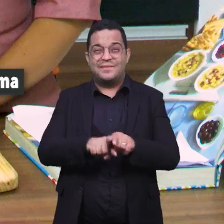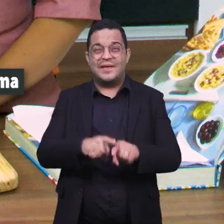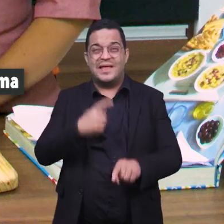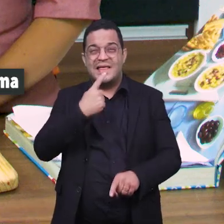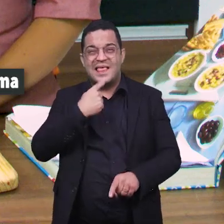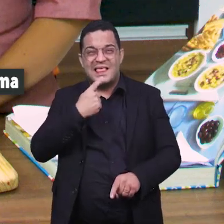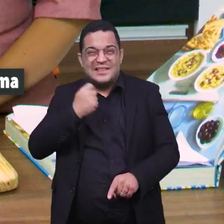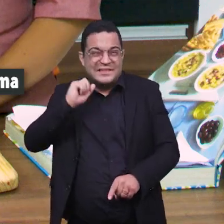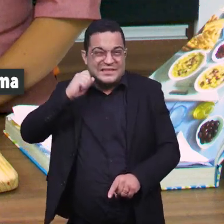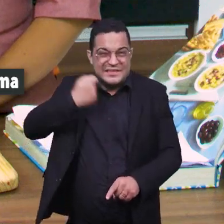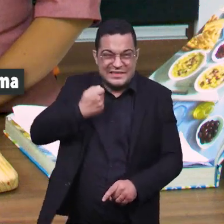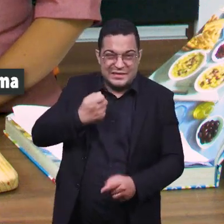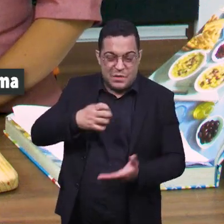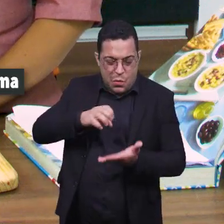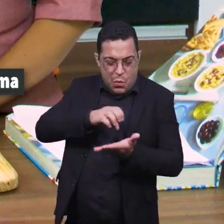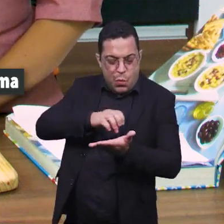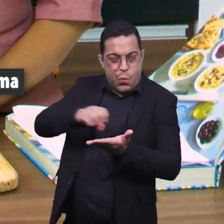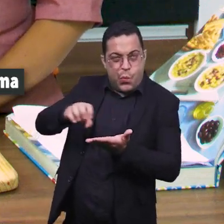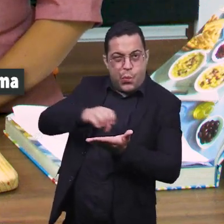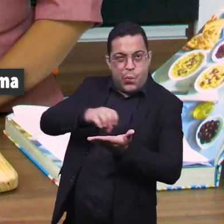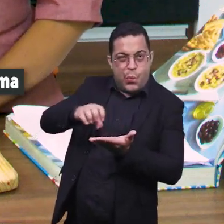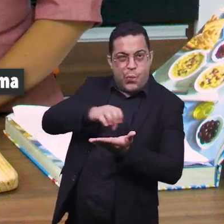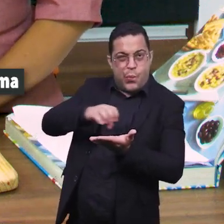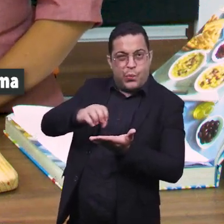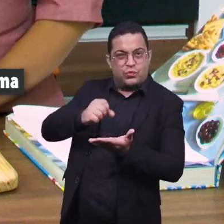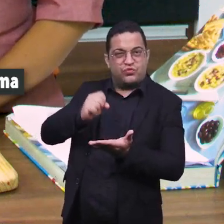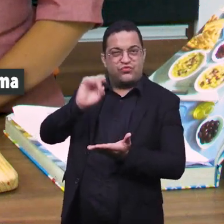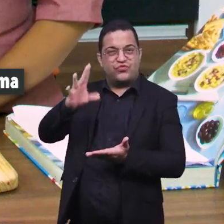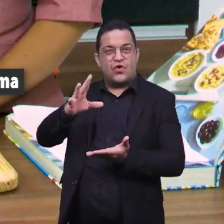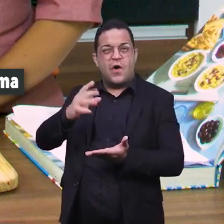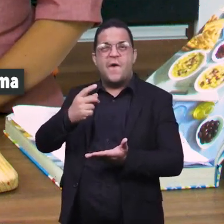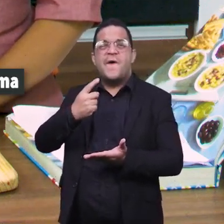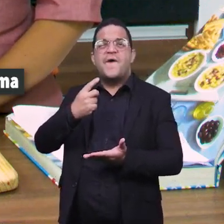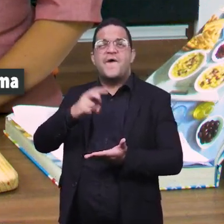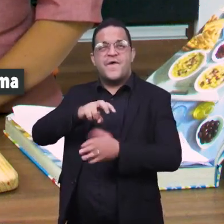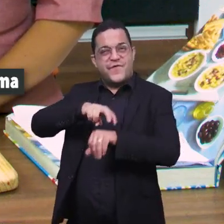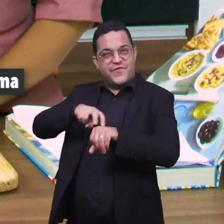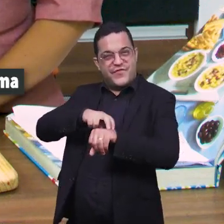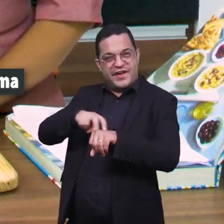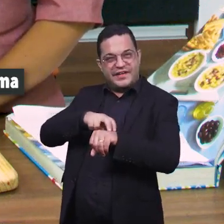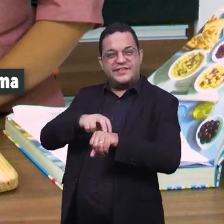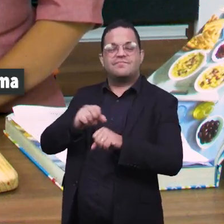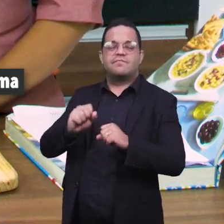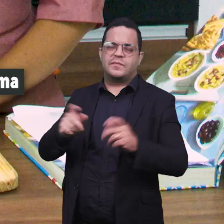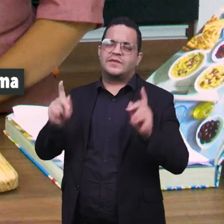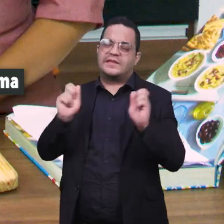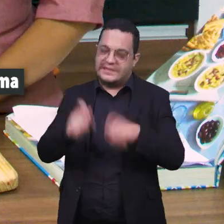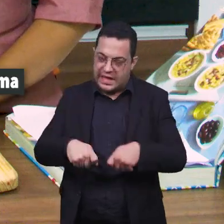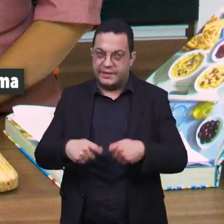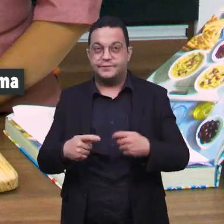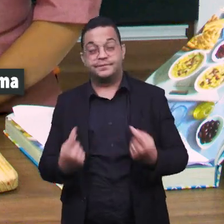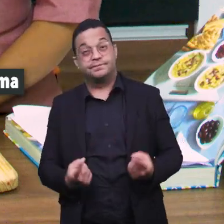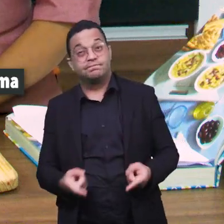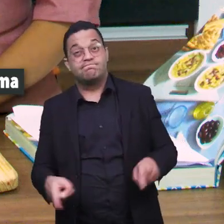ou da laranja sem tirar a parte branca para não ficar amargo. Também consigo tirar